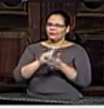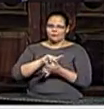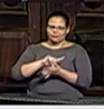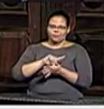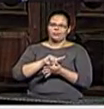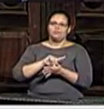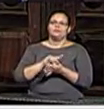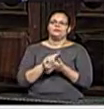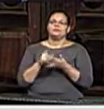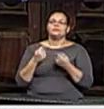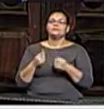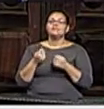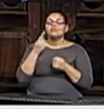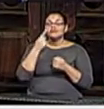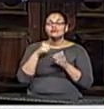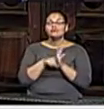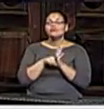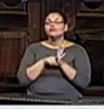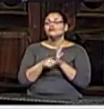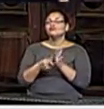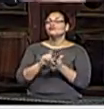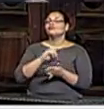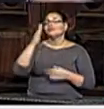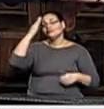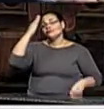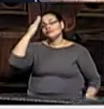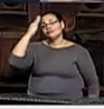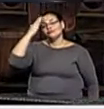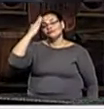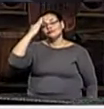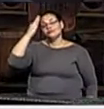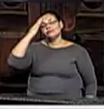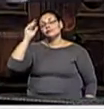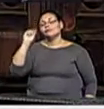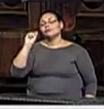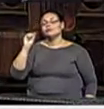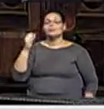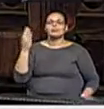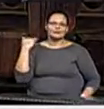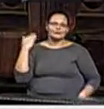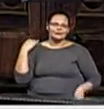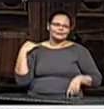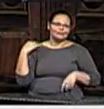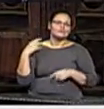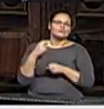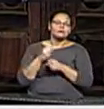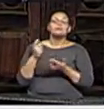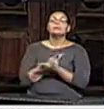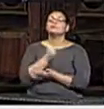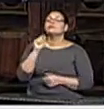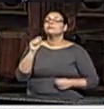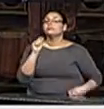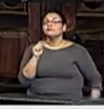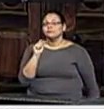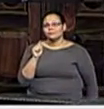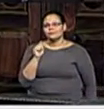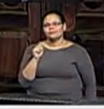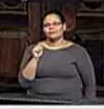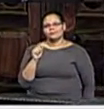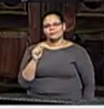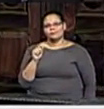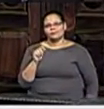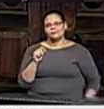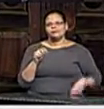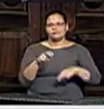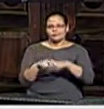um diagnóstico para saber quais as causas que levaram exatamente